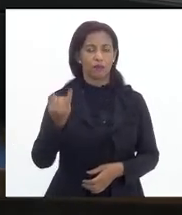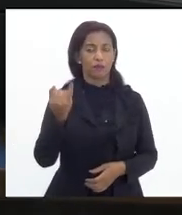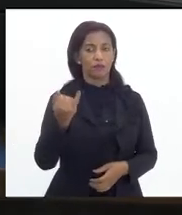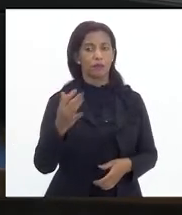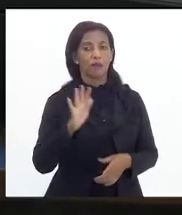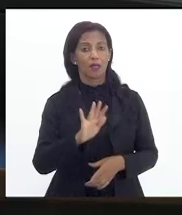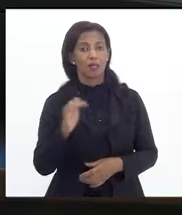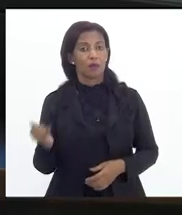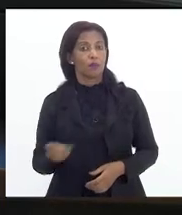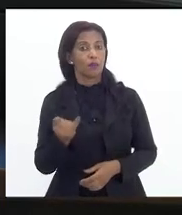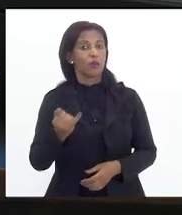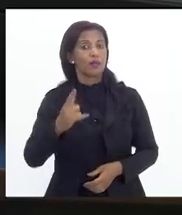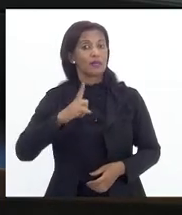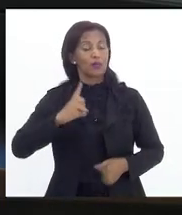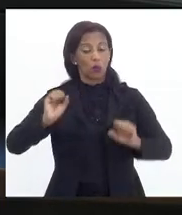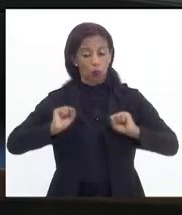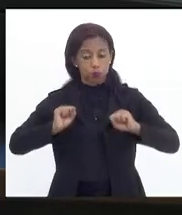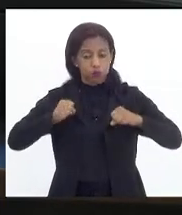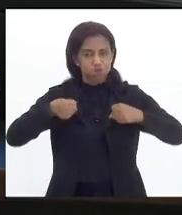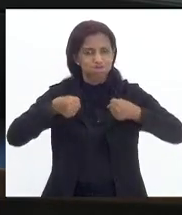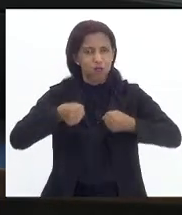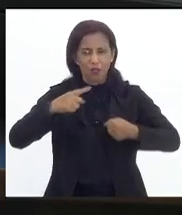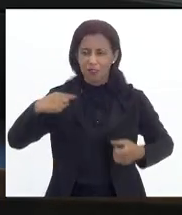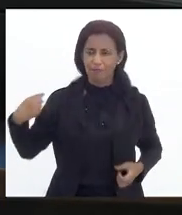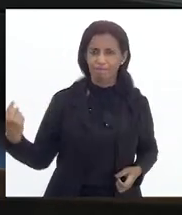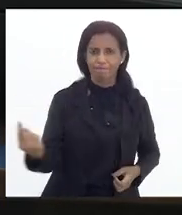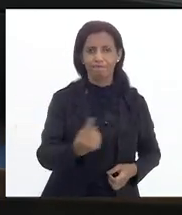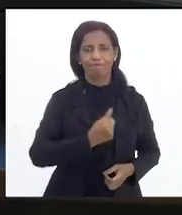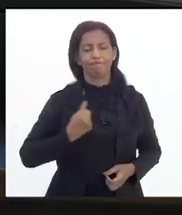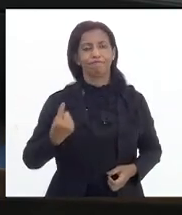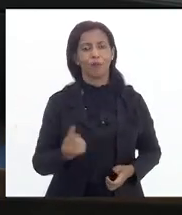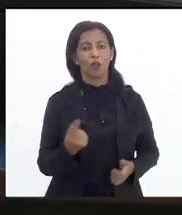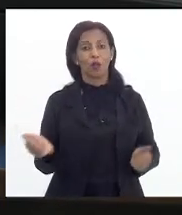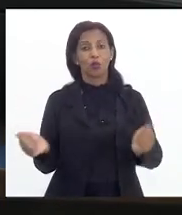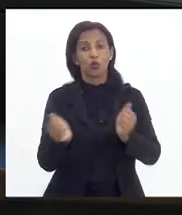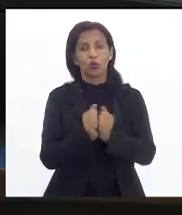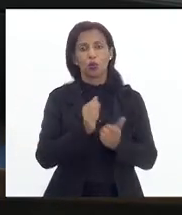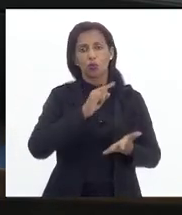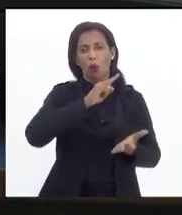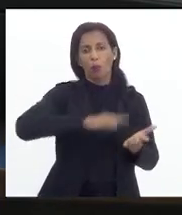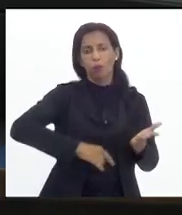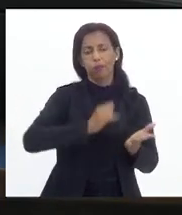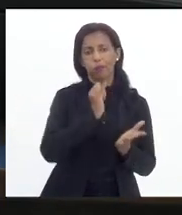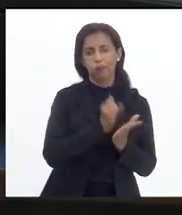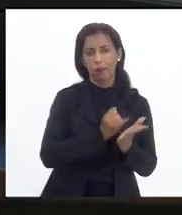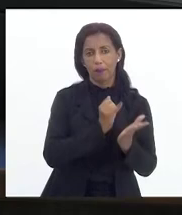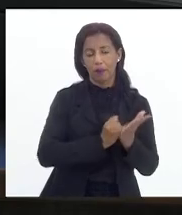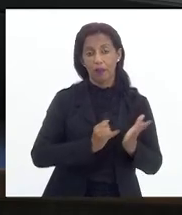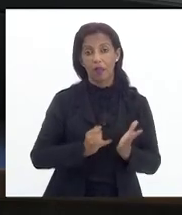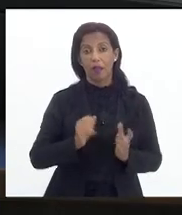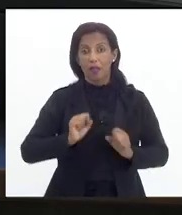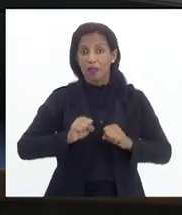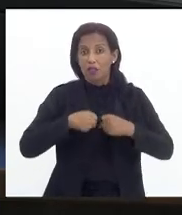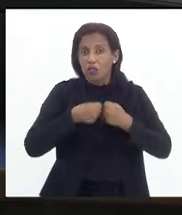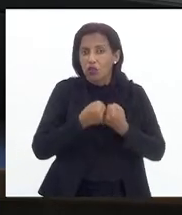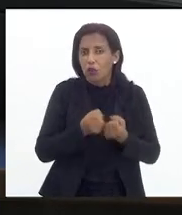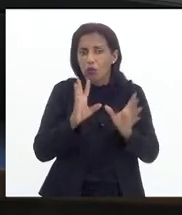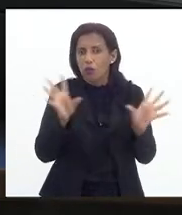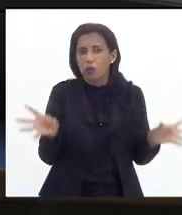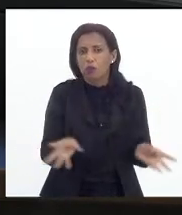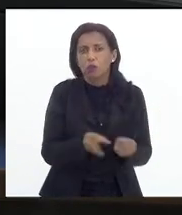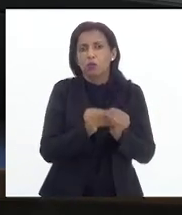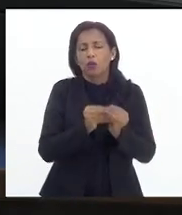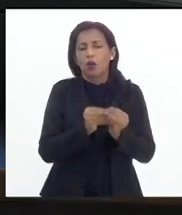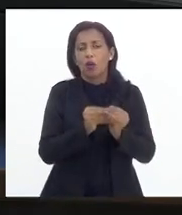mas é importante que a gente tenha um esforço também do lado da receito e o lado da receita não se